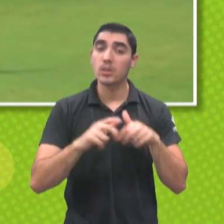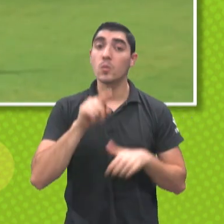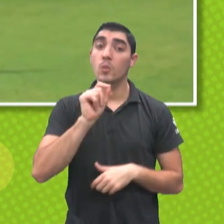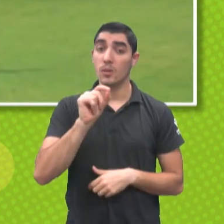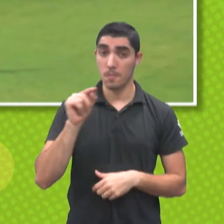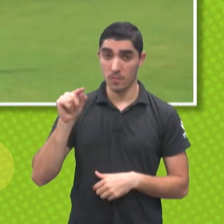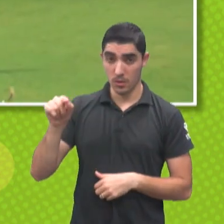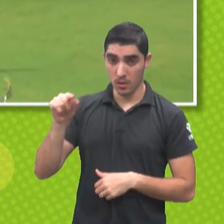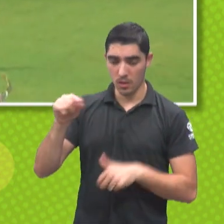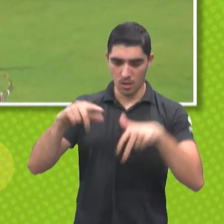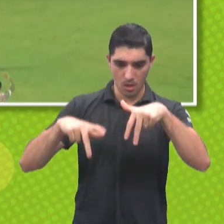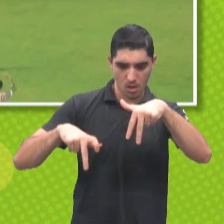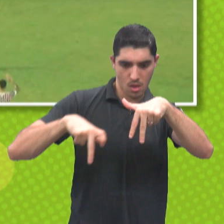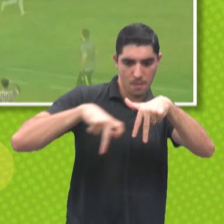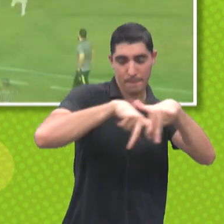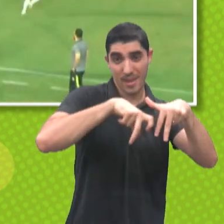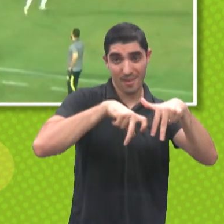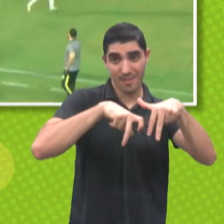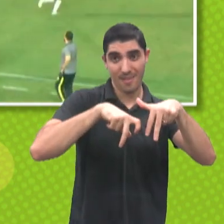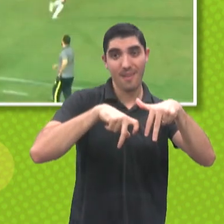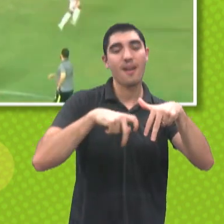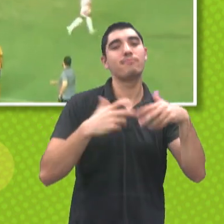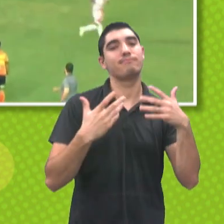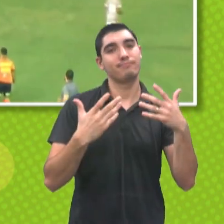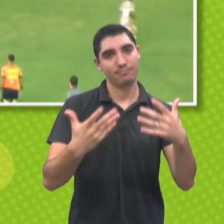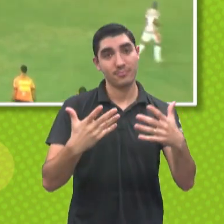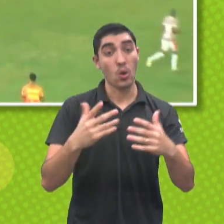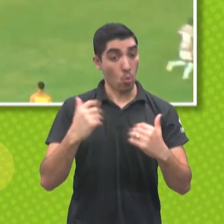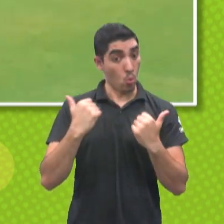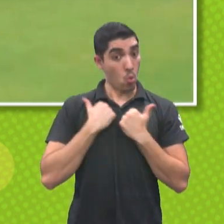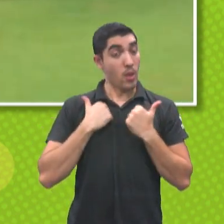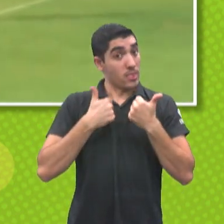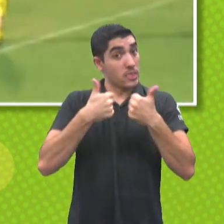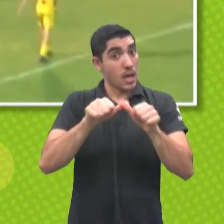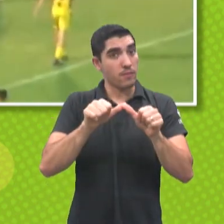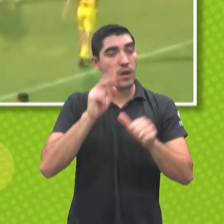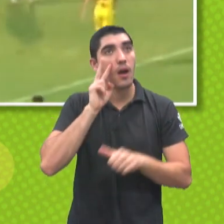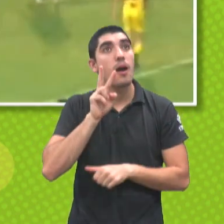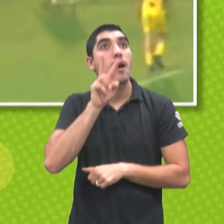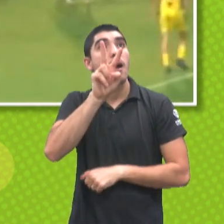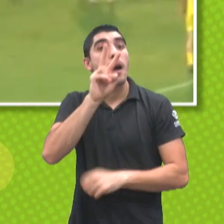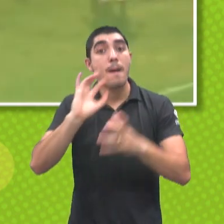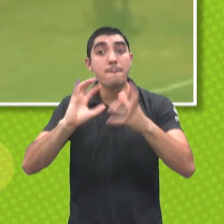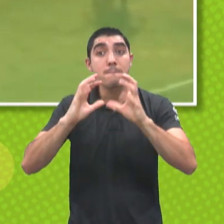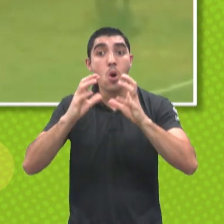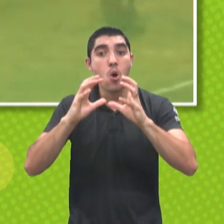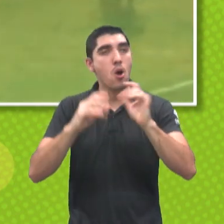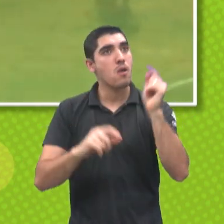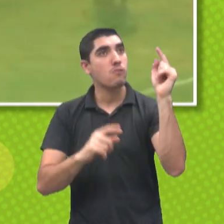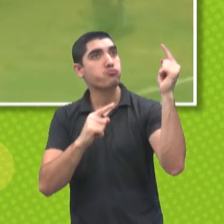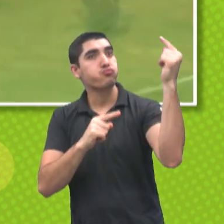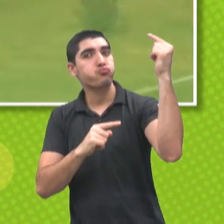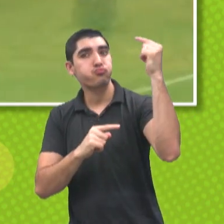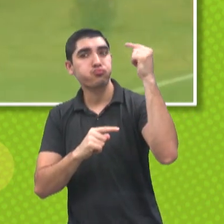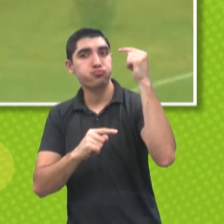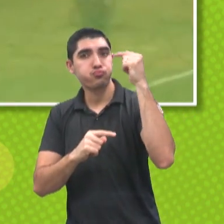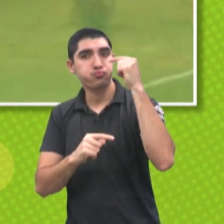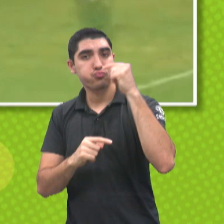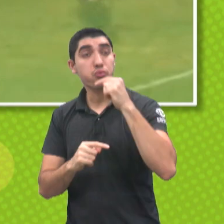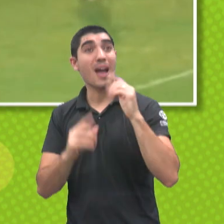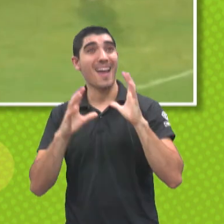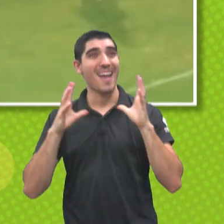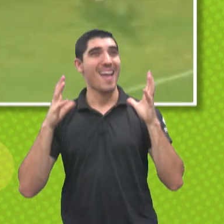joelho, desse choque aí, que o goleiro está olhando para cima, né? Ele não consegue ver embaixo o que está acontecendo. Então